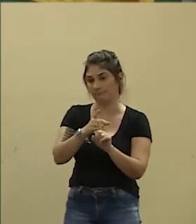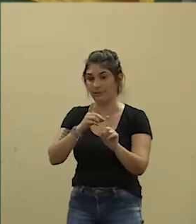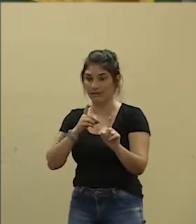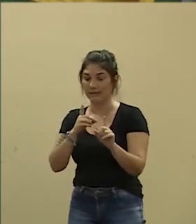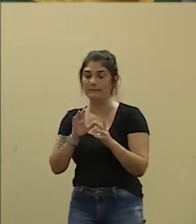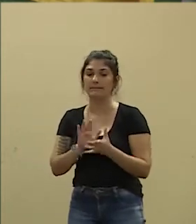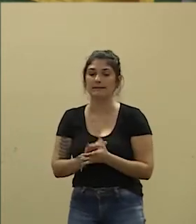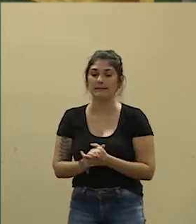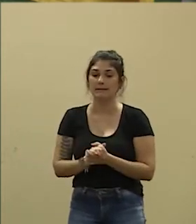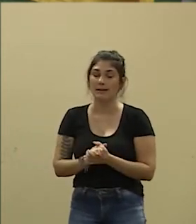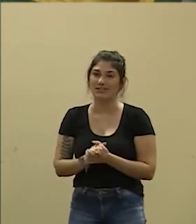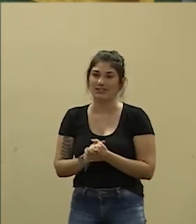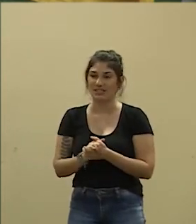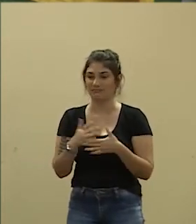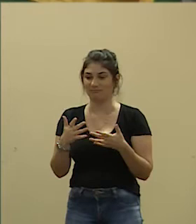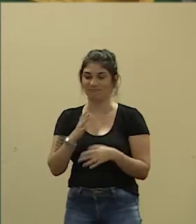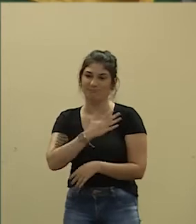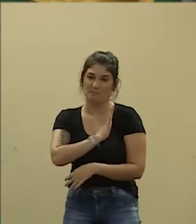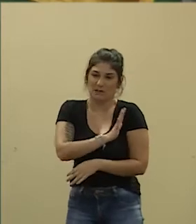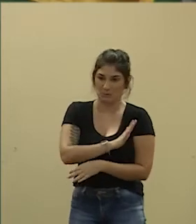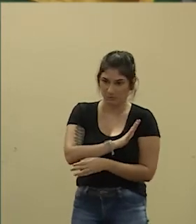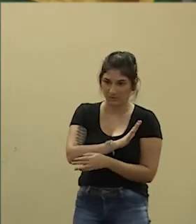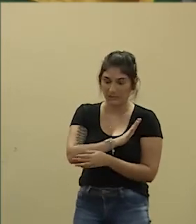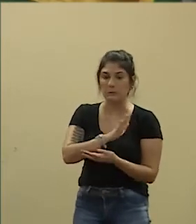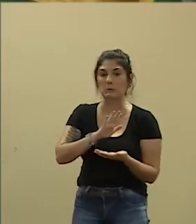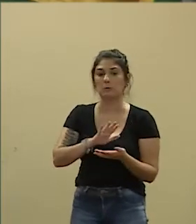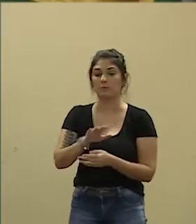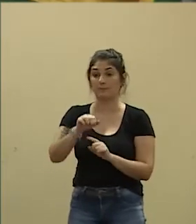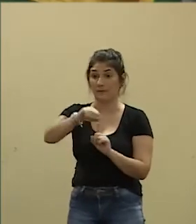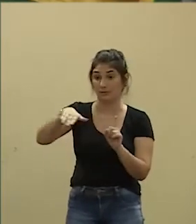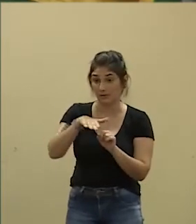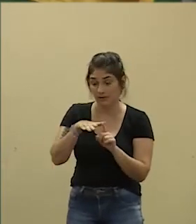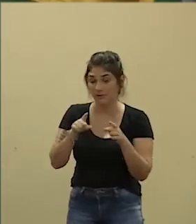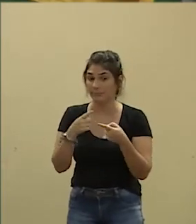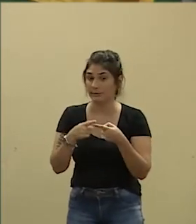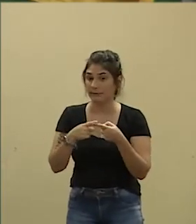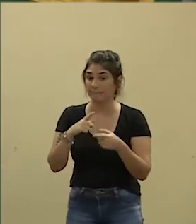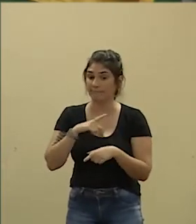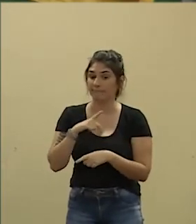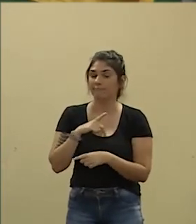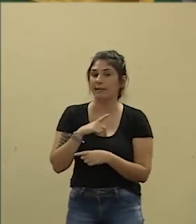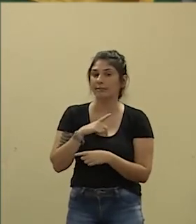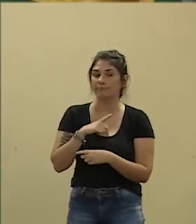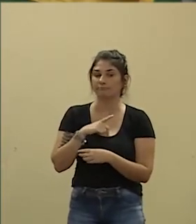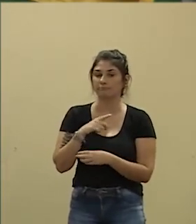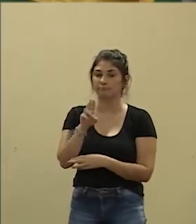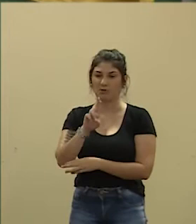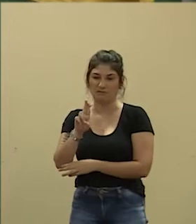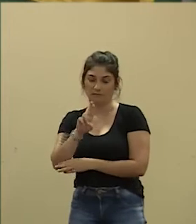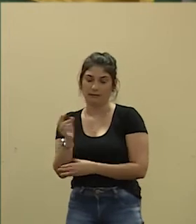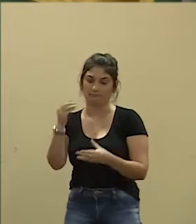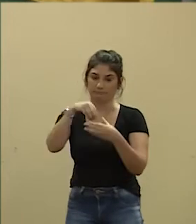né e inclusive porque existem algumas instituições que aproveitaram a